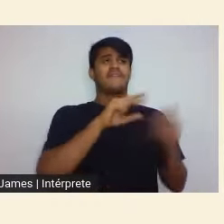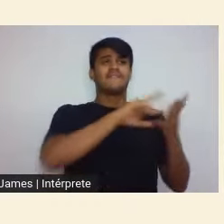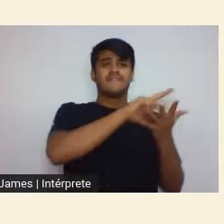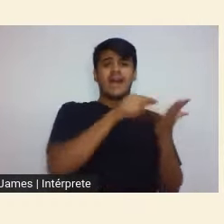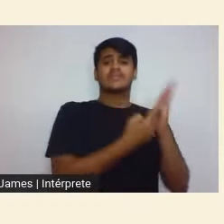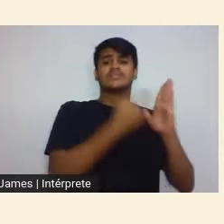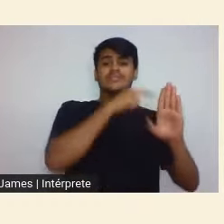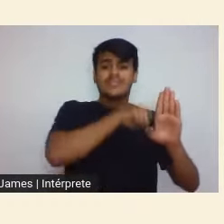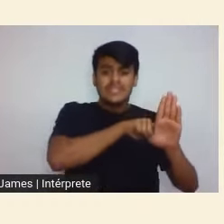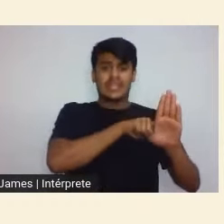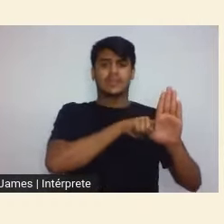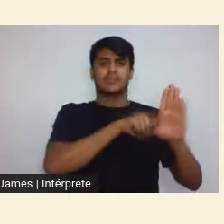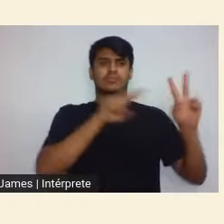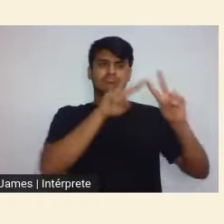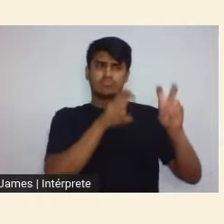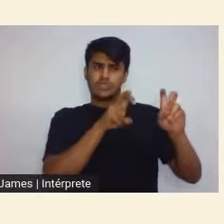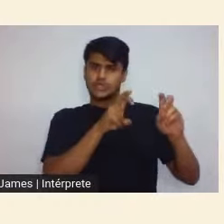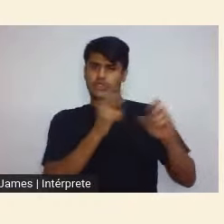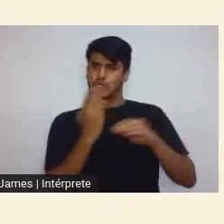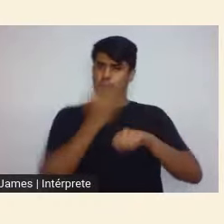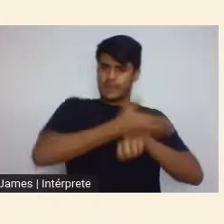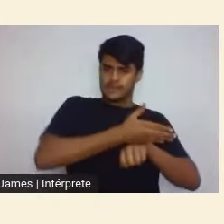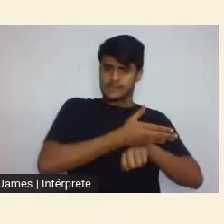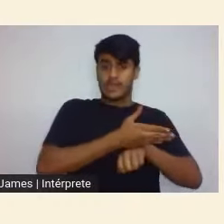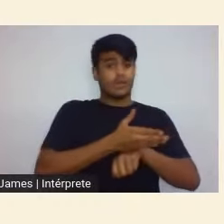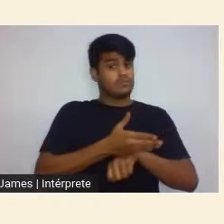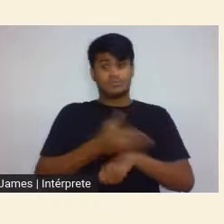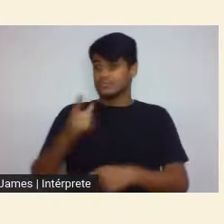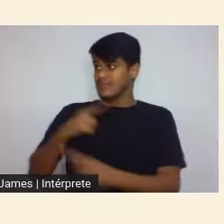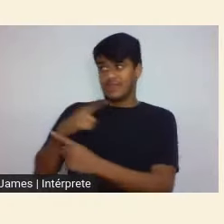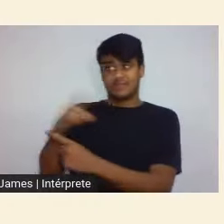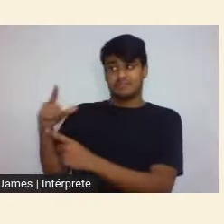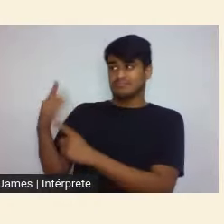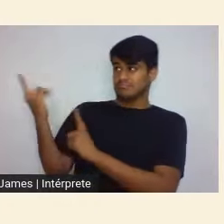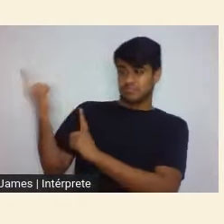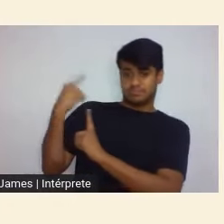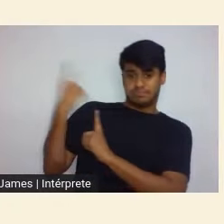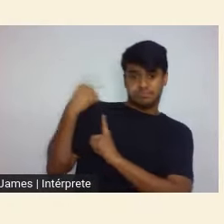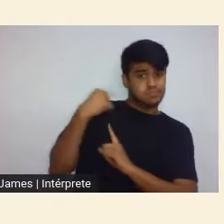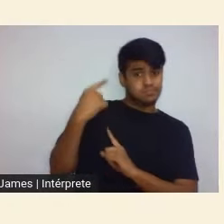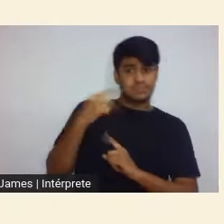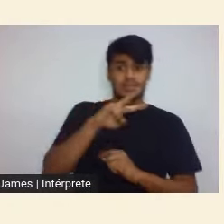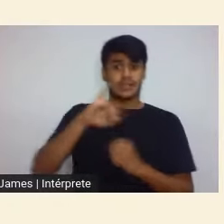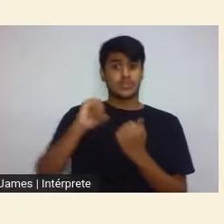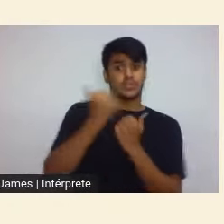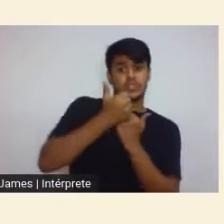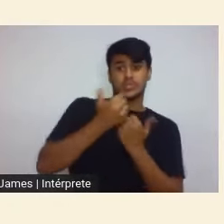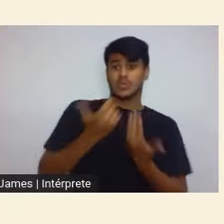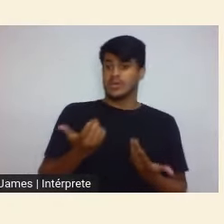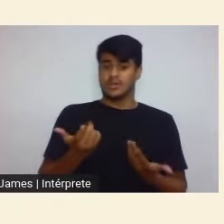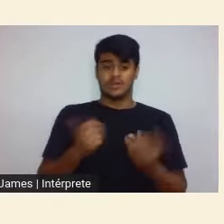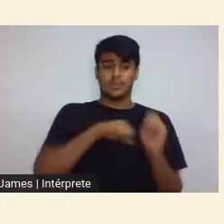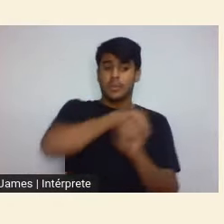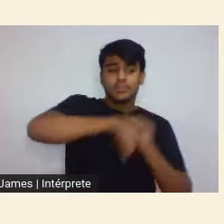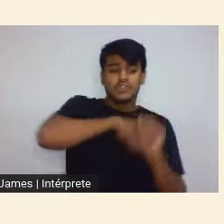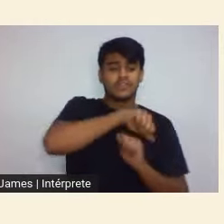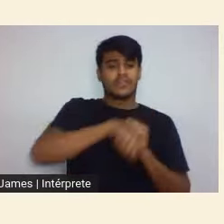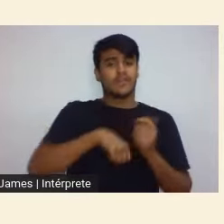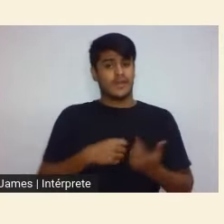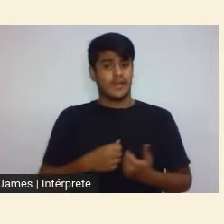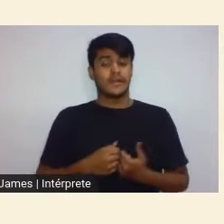uma dominação que estavam sendo, não é, substituídos, modificados. Não é? Quer dizer,